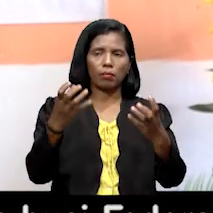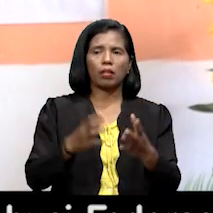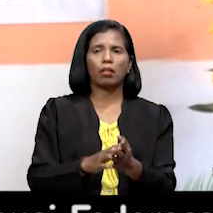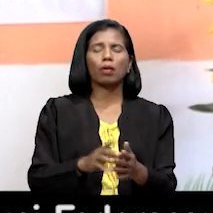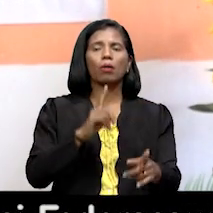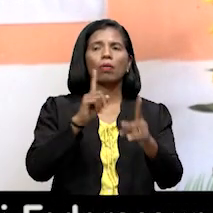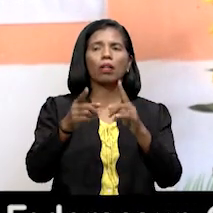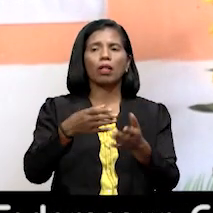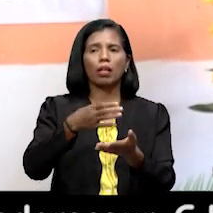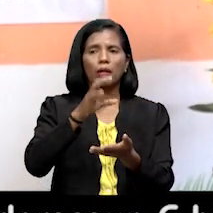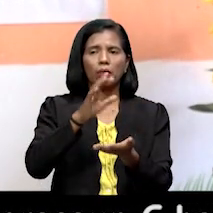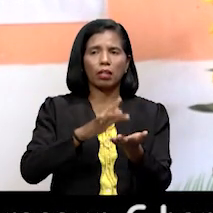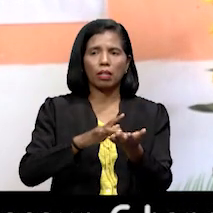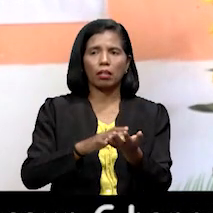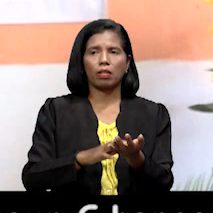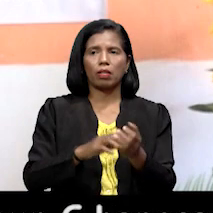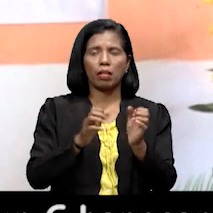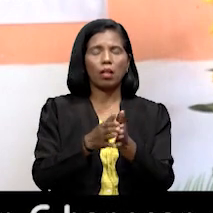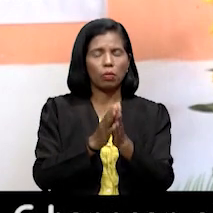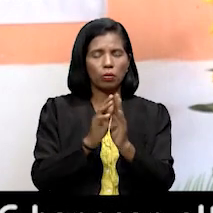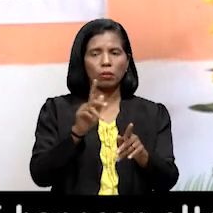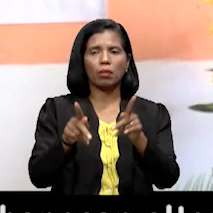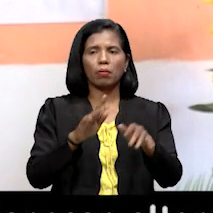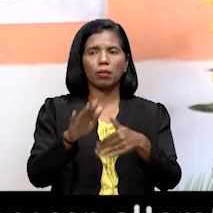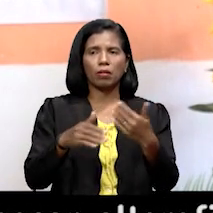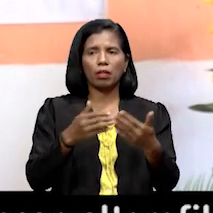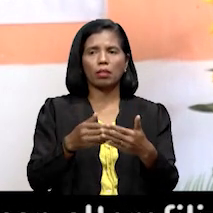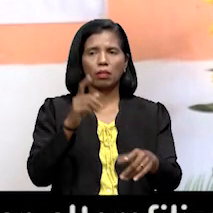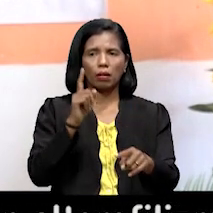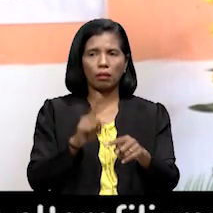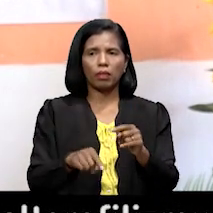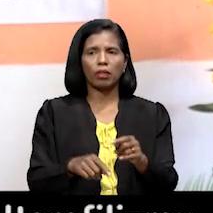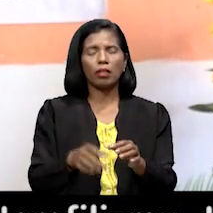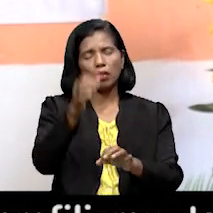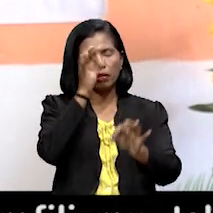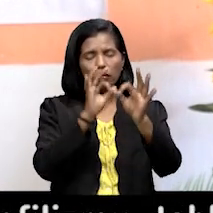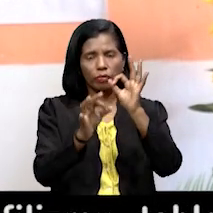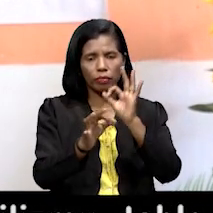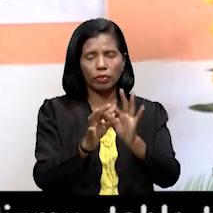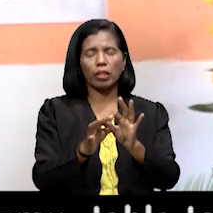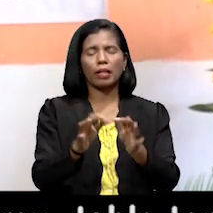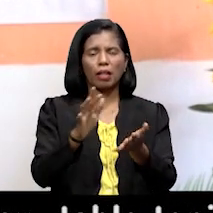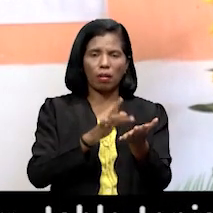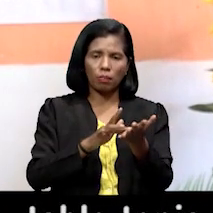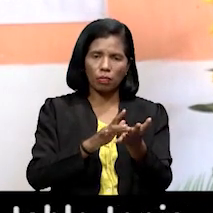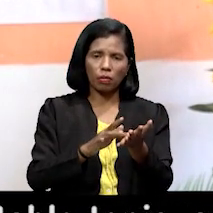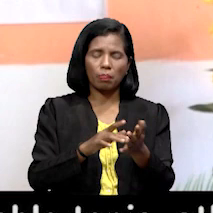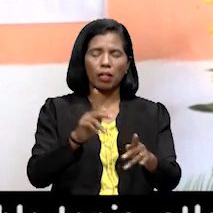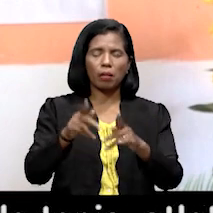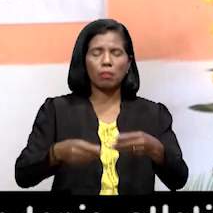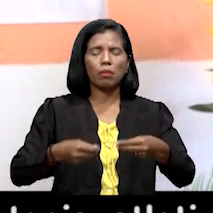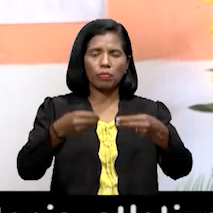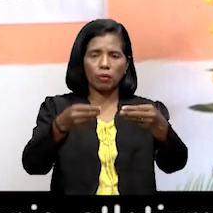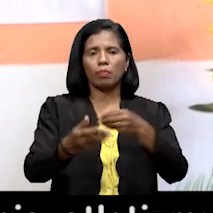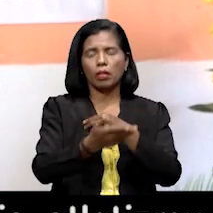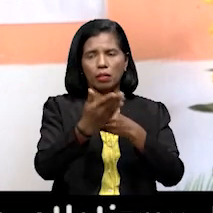hemu dane bele kulia den hau husu ba comunidade sira atu la bele fier rumores e me atu consumo ai moruk rumak dia